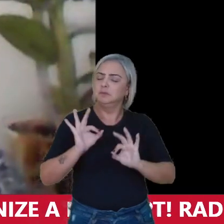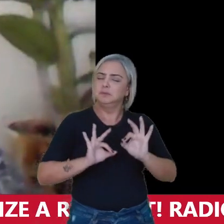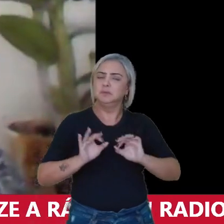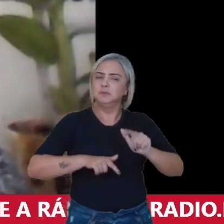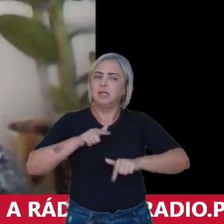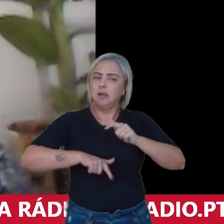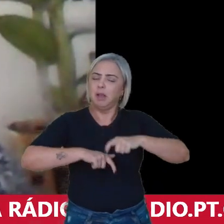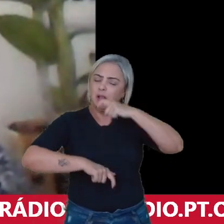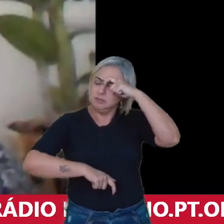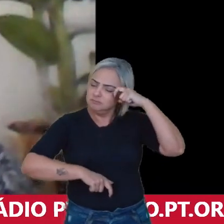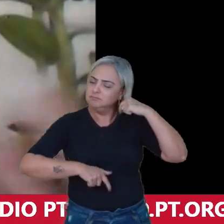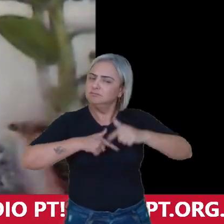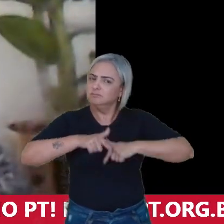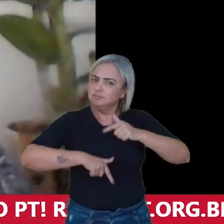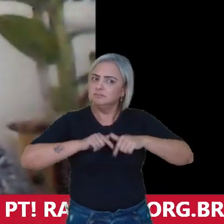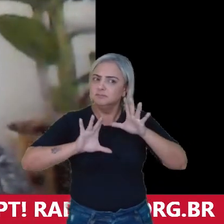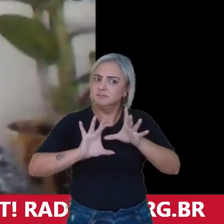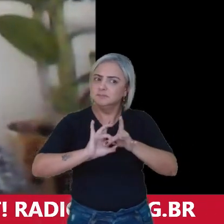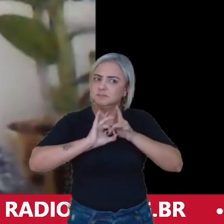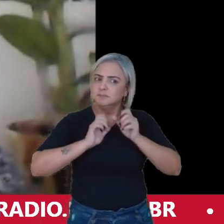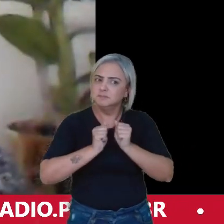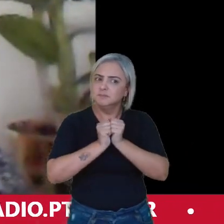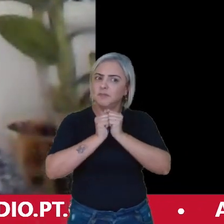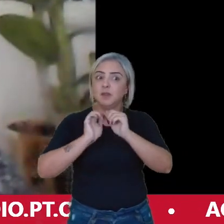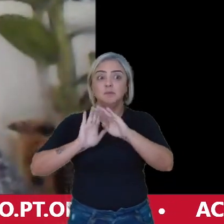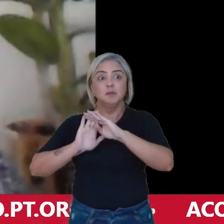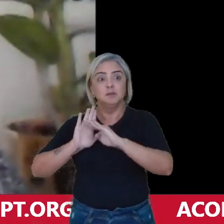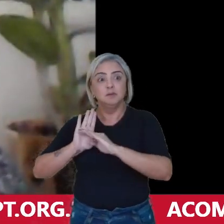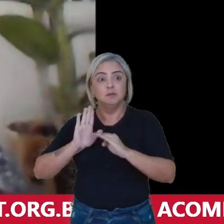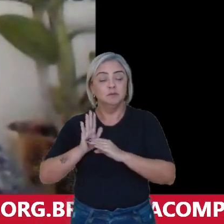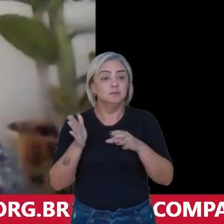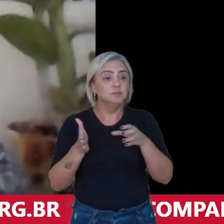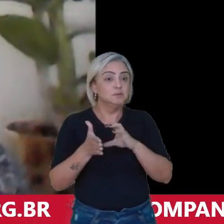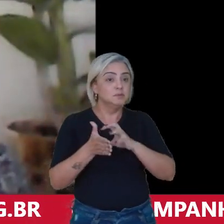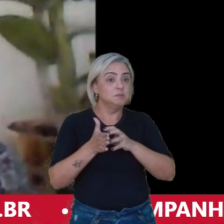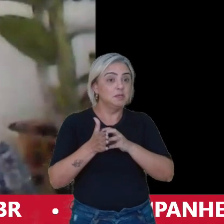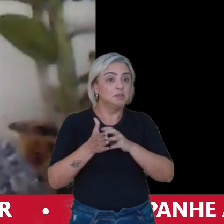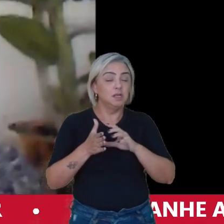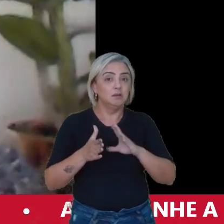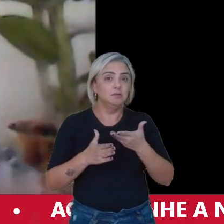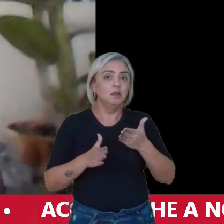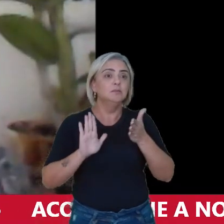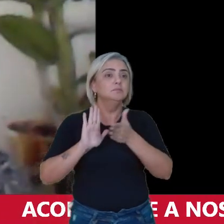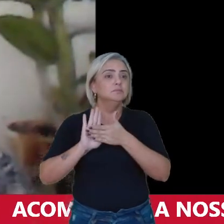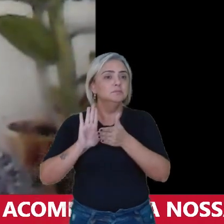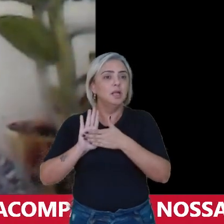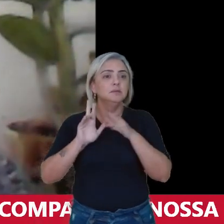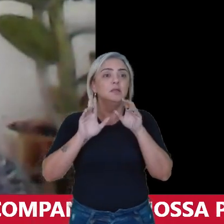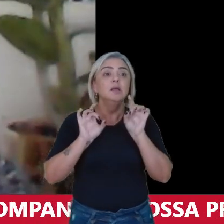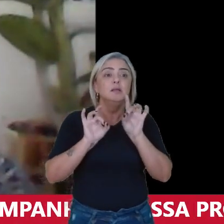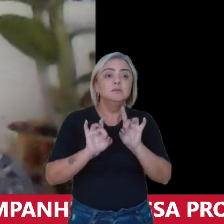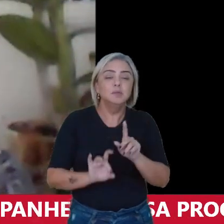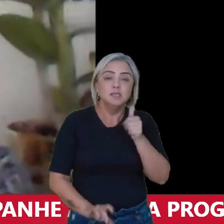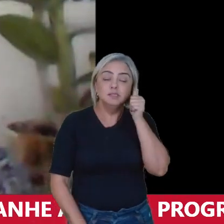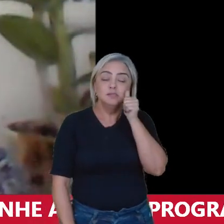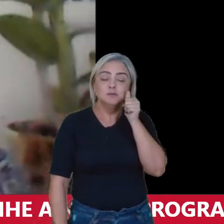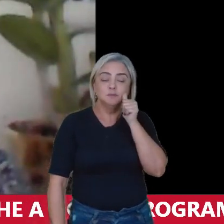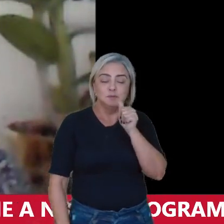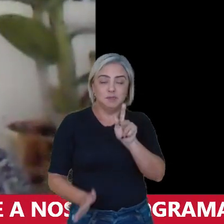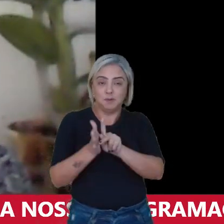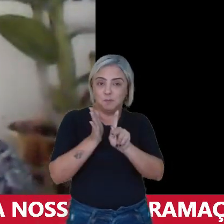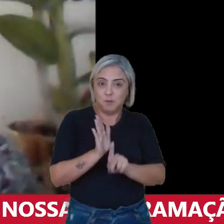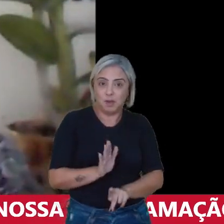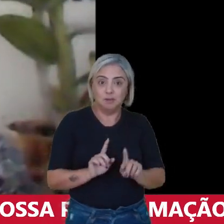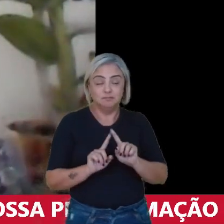muito relevante nessa unidade programática dos partidos em torno de pautas específicas para as mulheres. Só